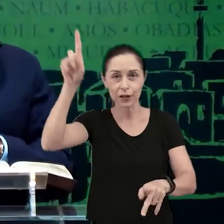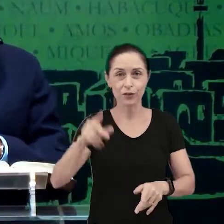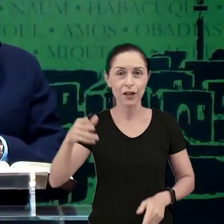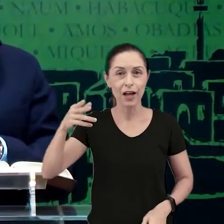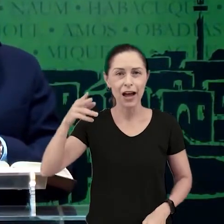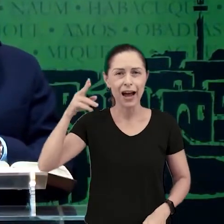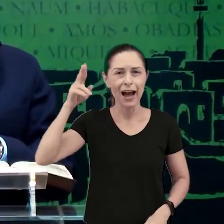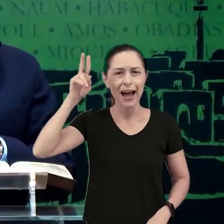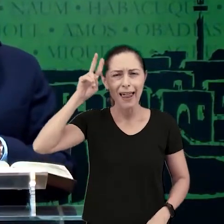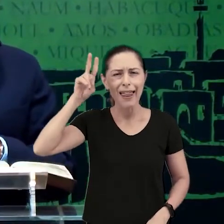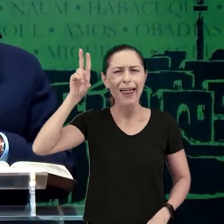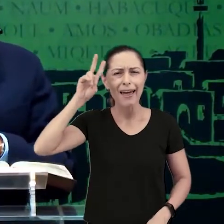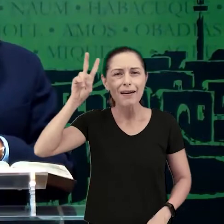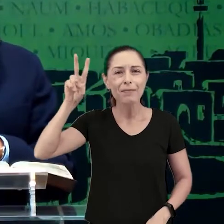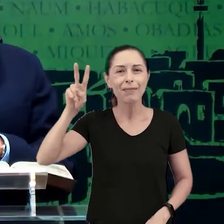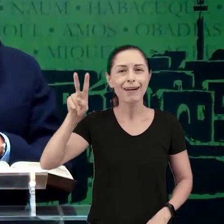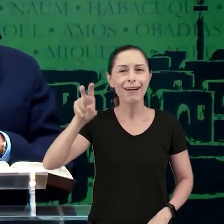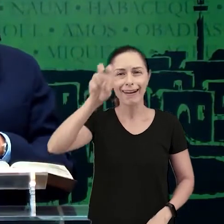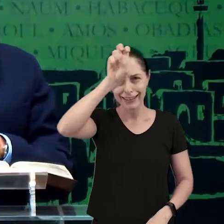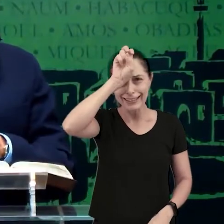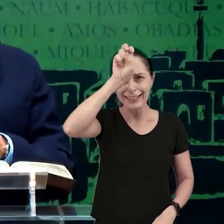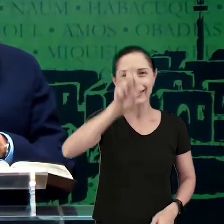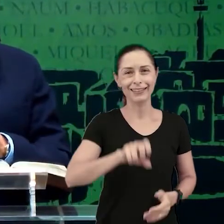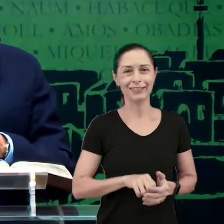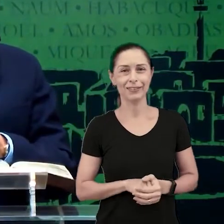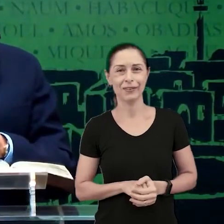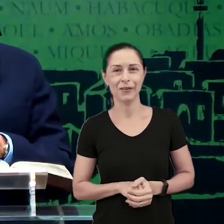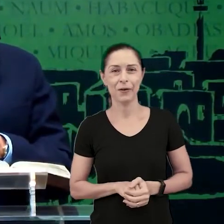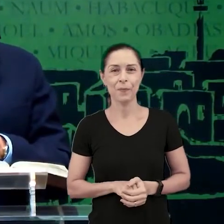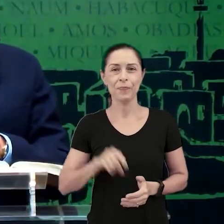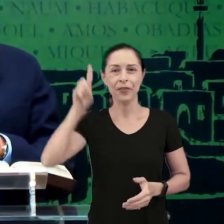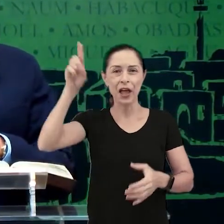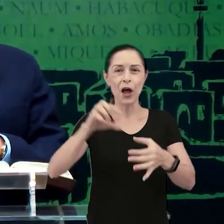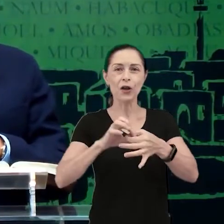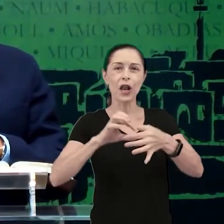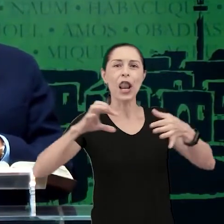teve um êxodo lá? Não foi a mão poderosa de Deus que tirou o povo